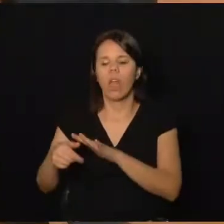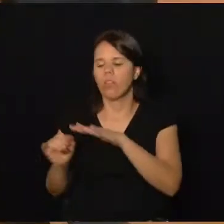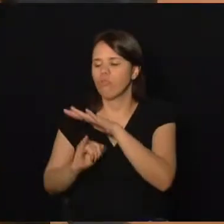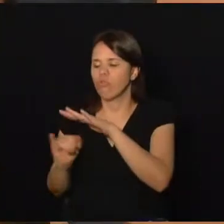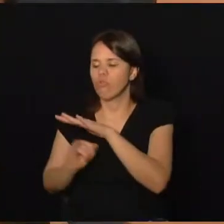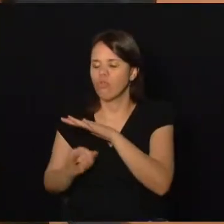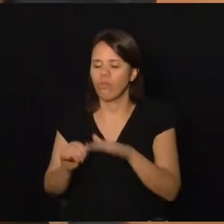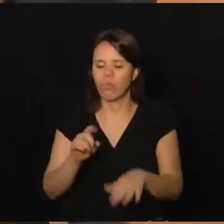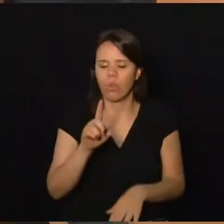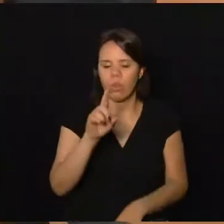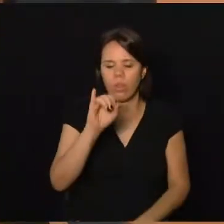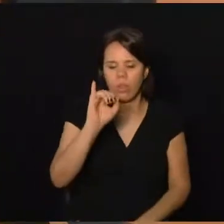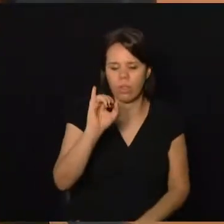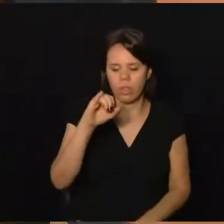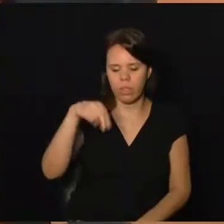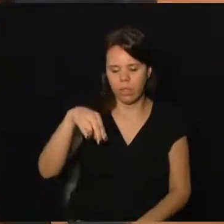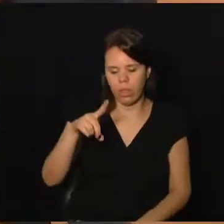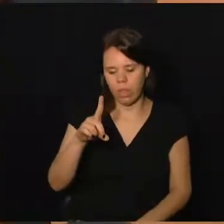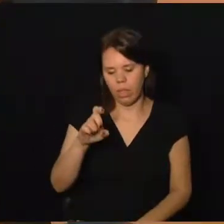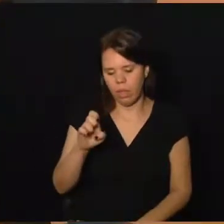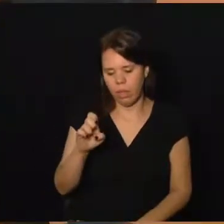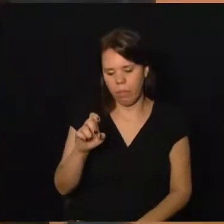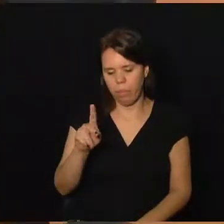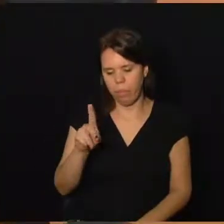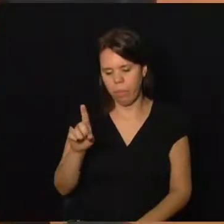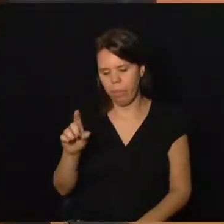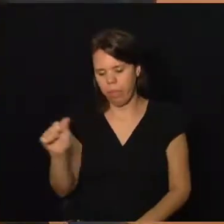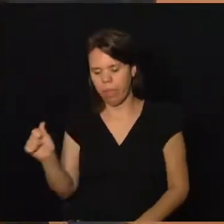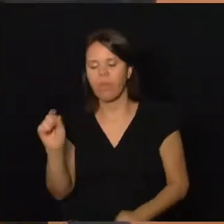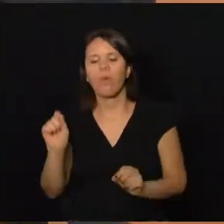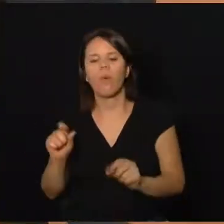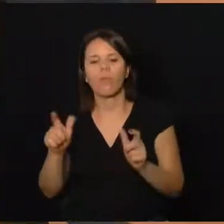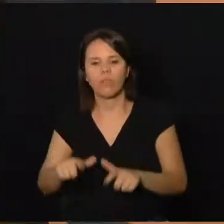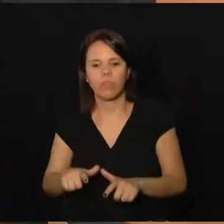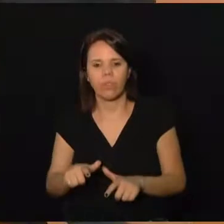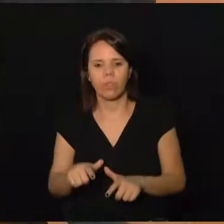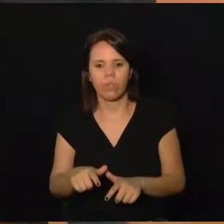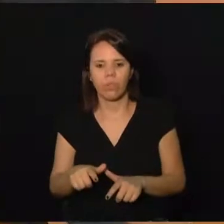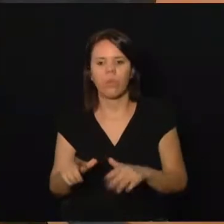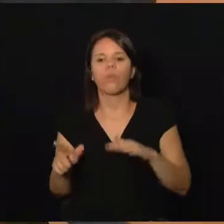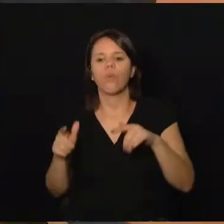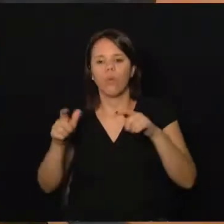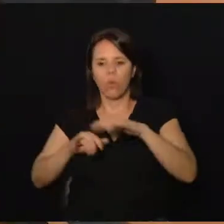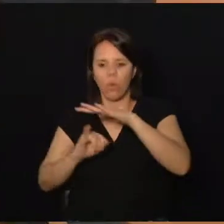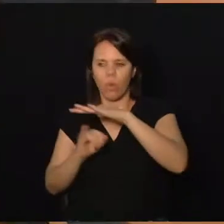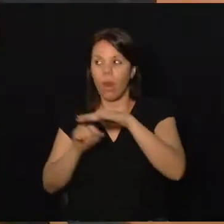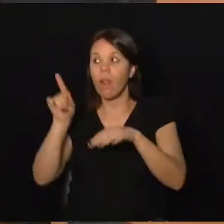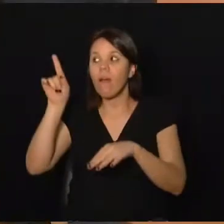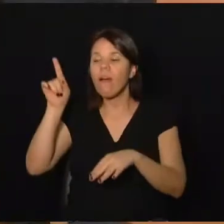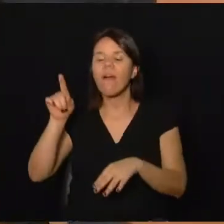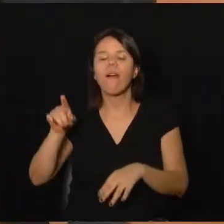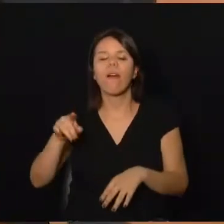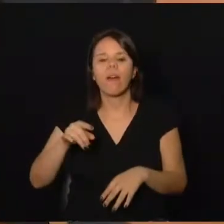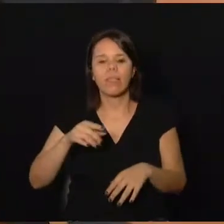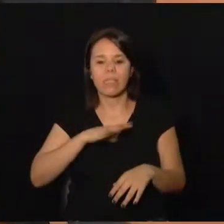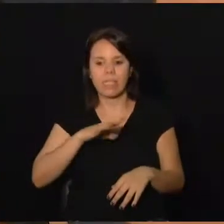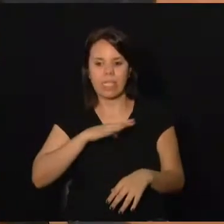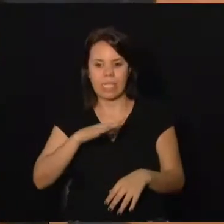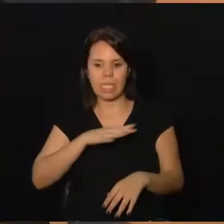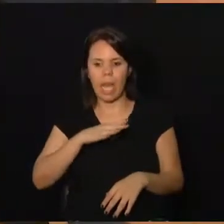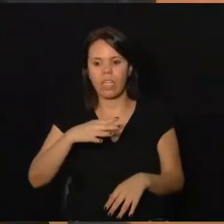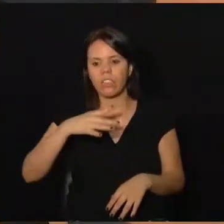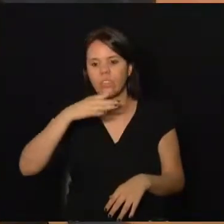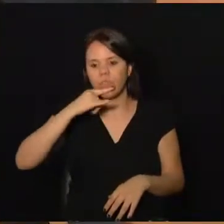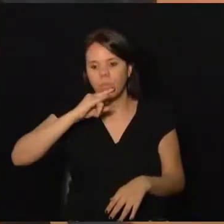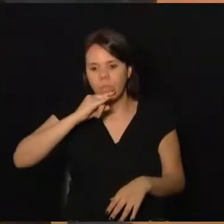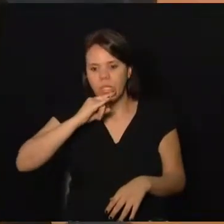é em Piracicaba. Fala aqui. Independa é um instituto em Piracicaba e ele